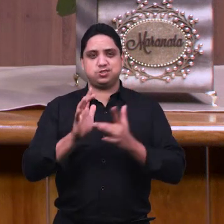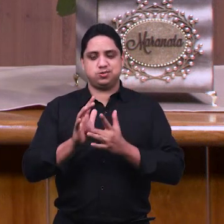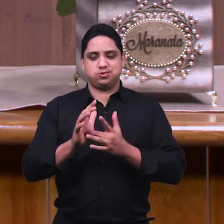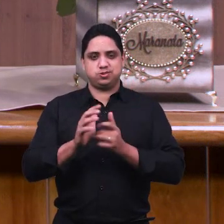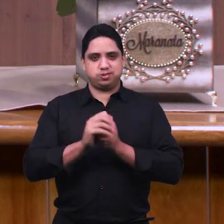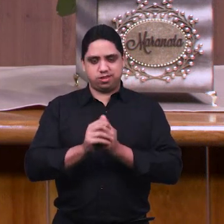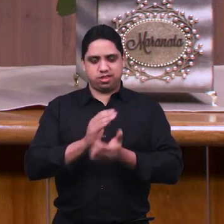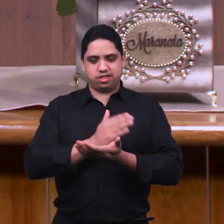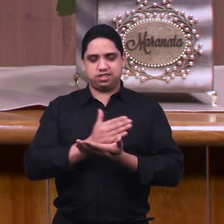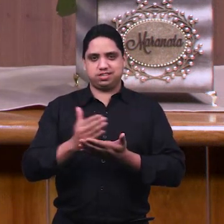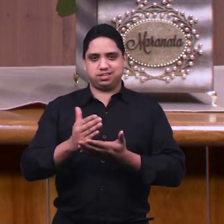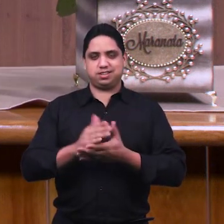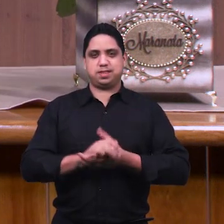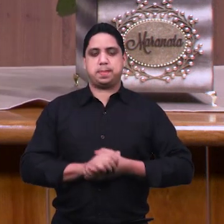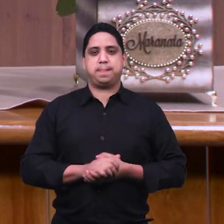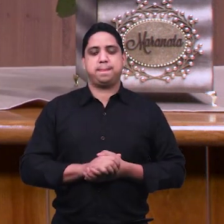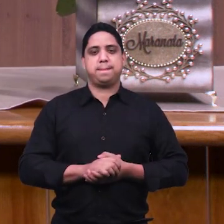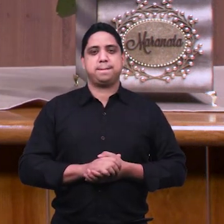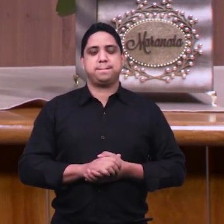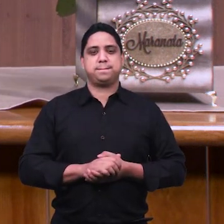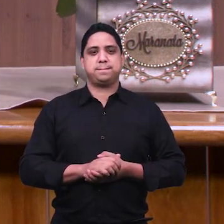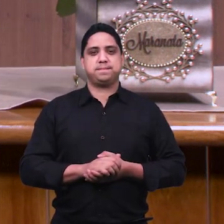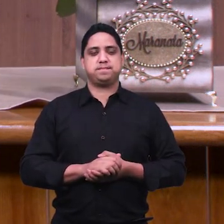Vamos iniciar.